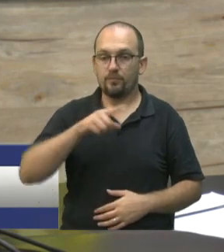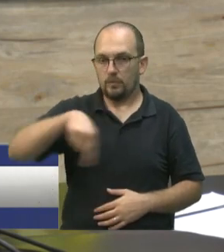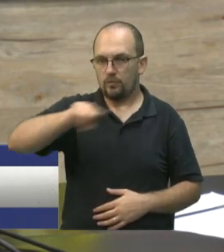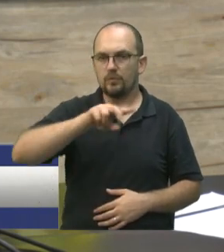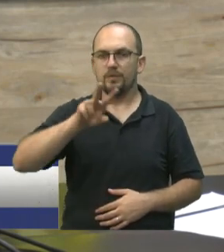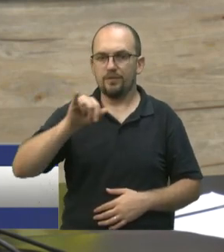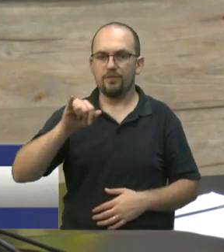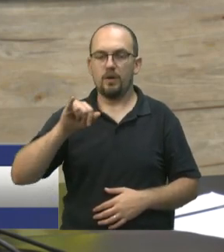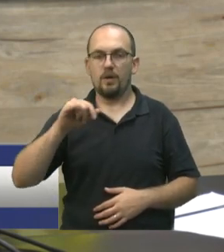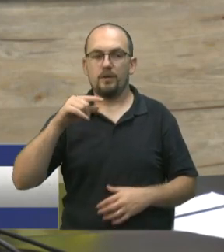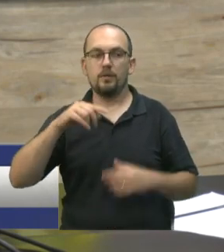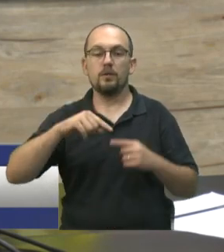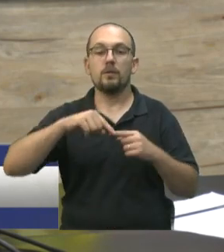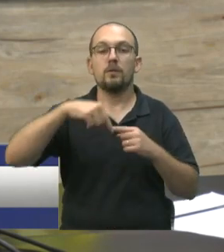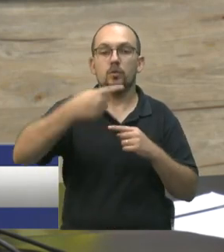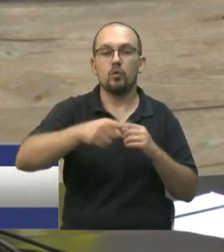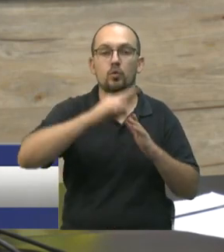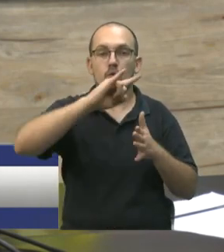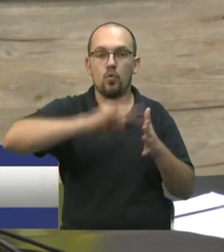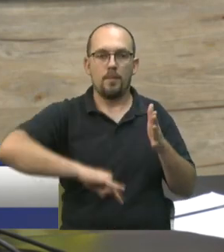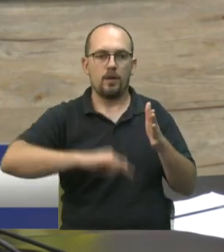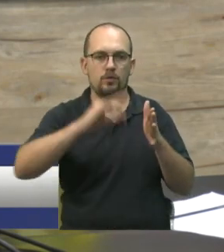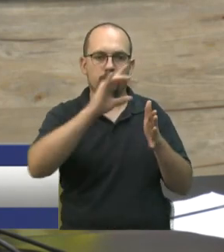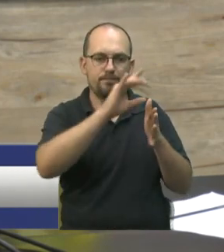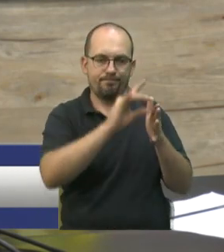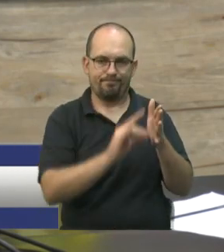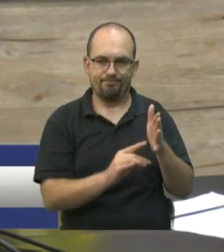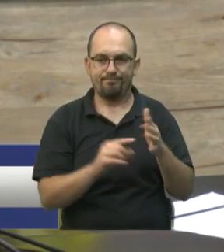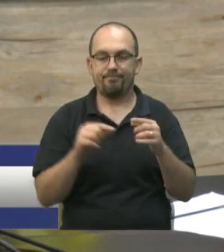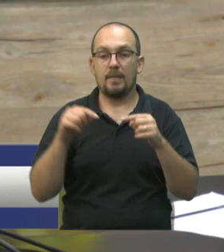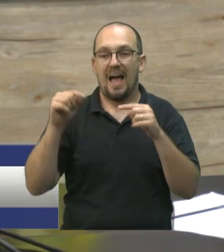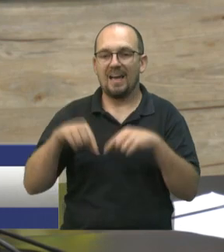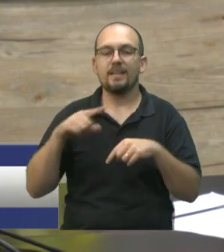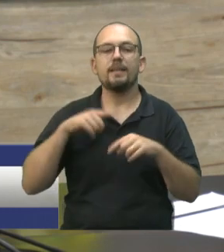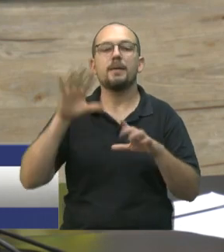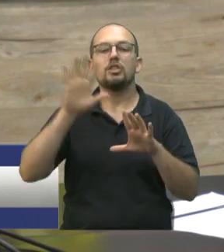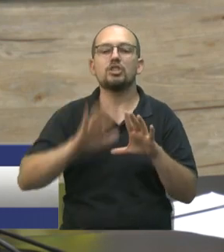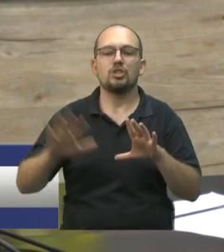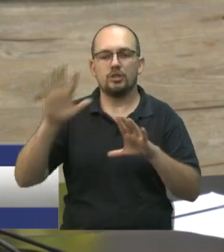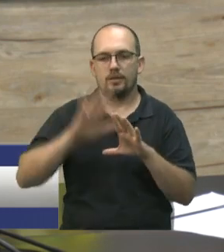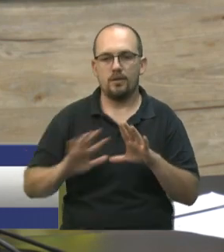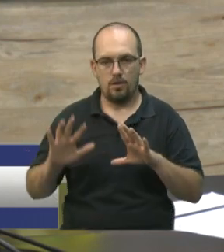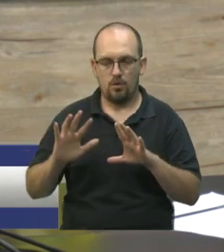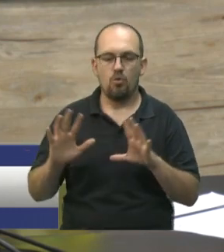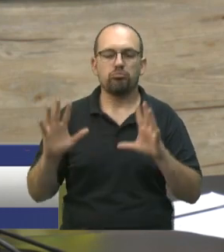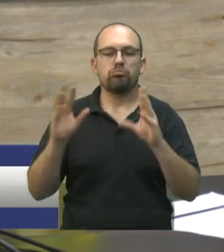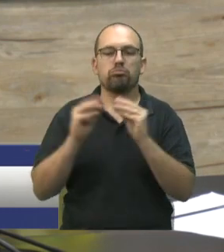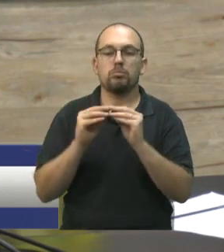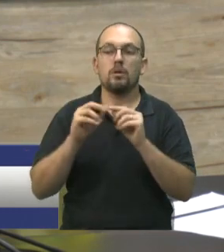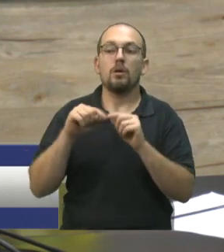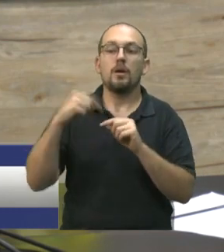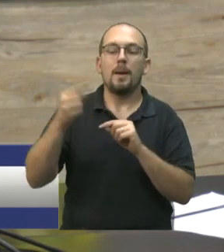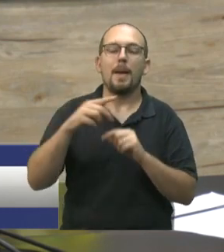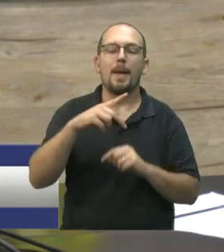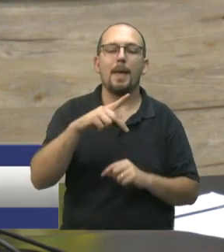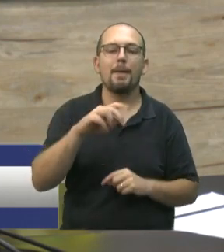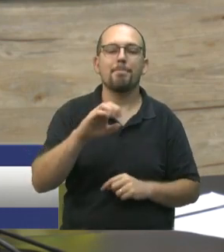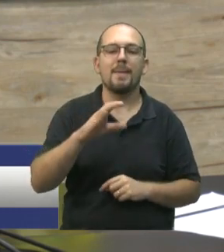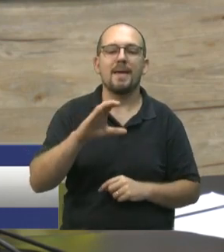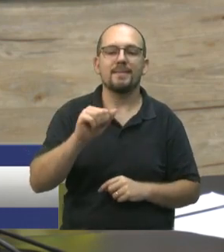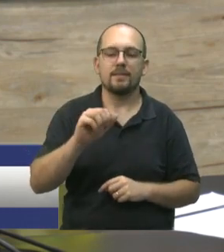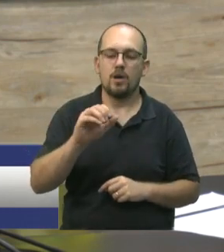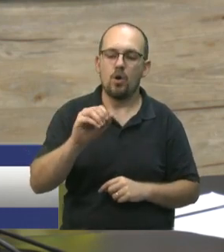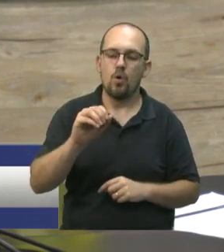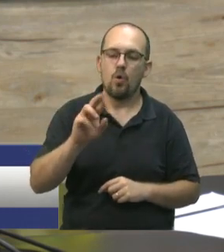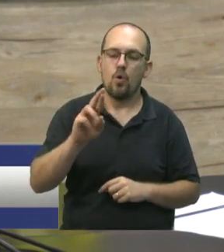peça orçamentária. Aqui nós temos o macro. Então, na peça orçamentária, vocês vão poder verificar onde está alocado de